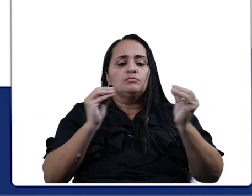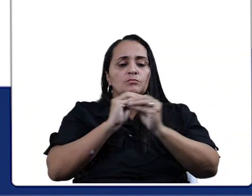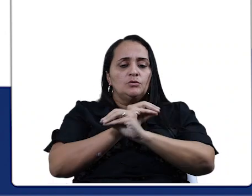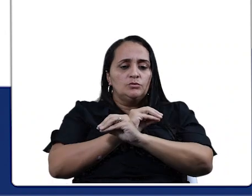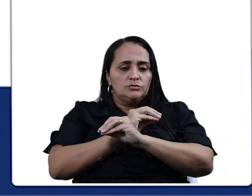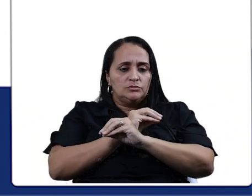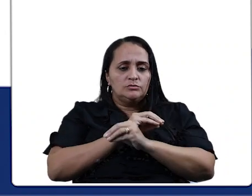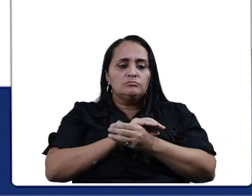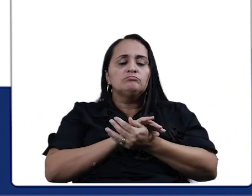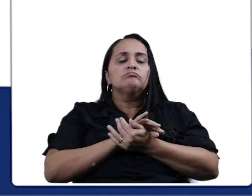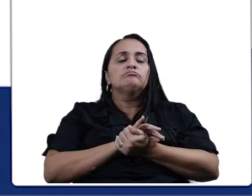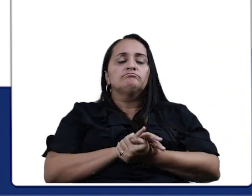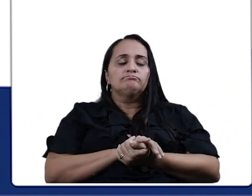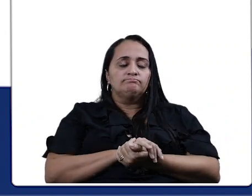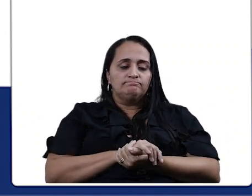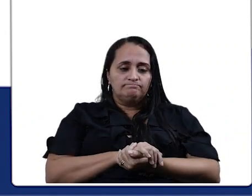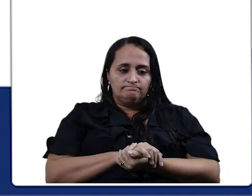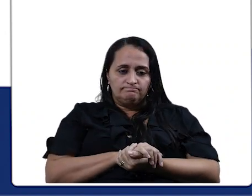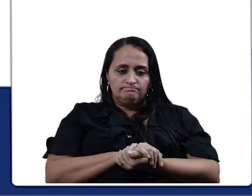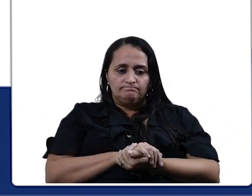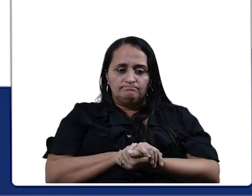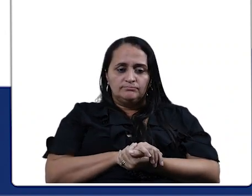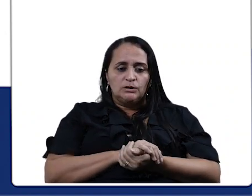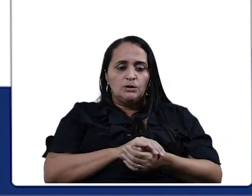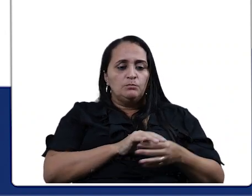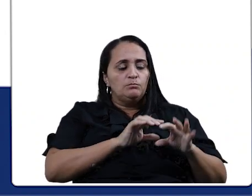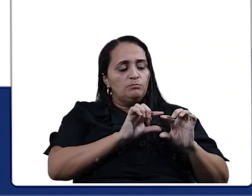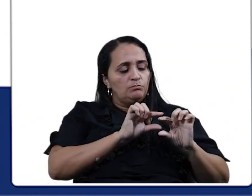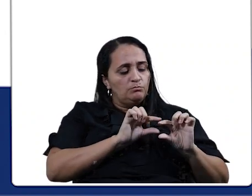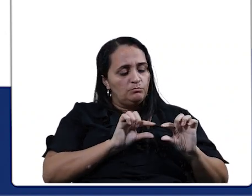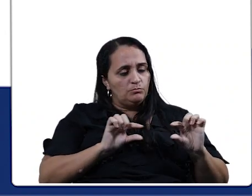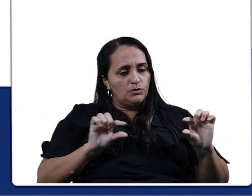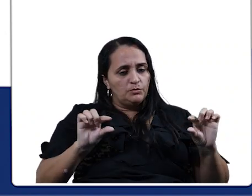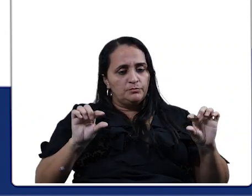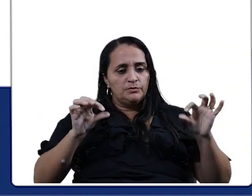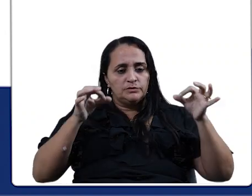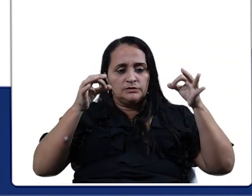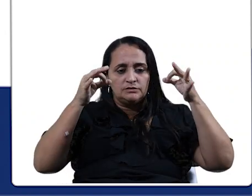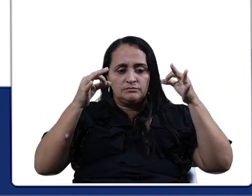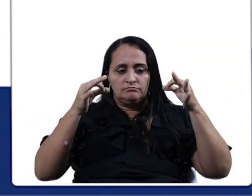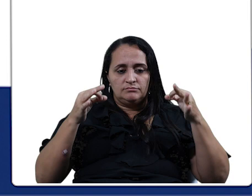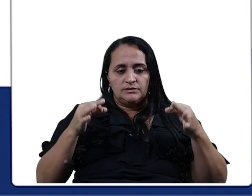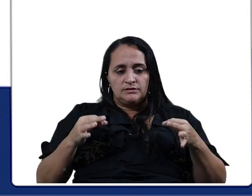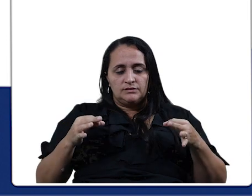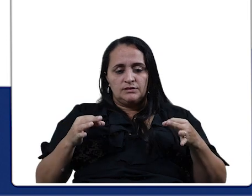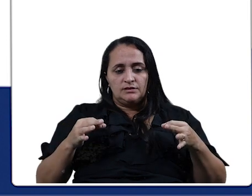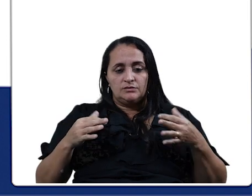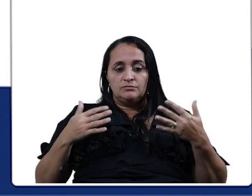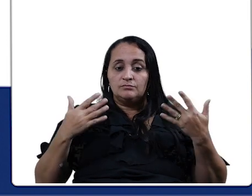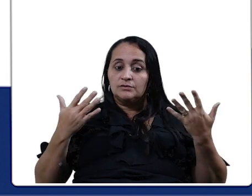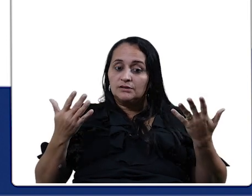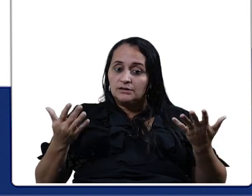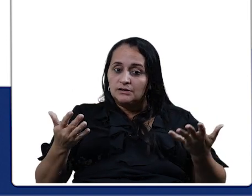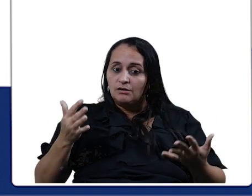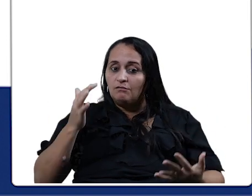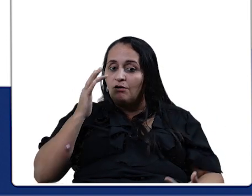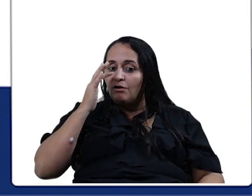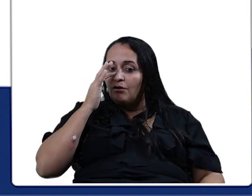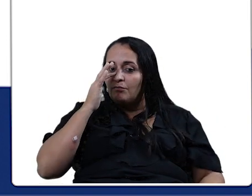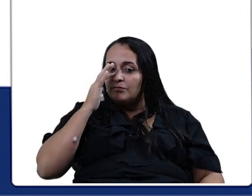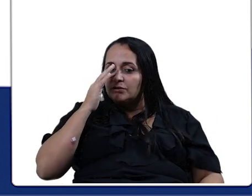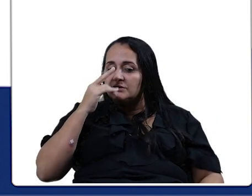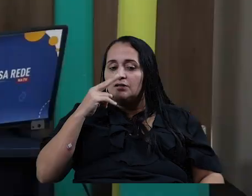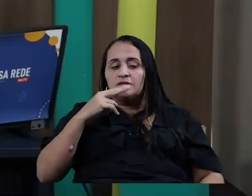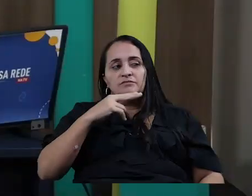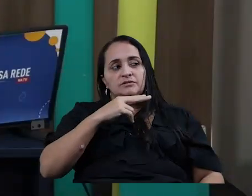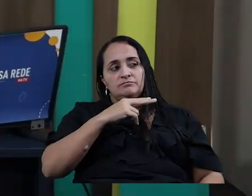com as argolinhas, para formar o ábaco da maneira correta, tá, gente? Então, observe, se a